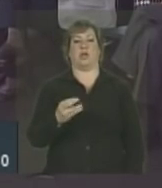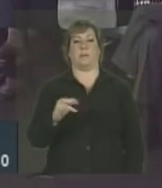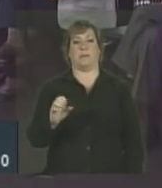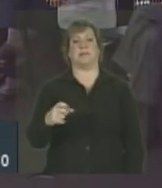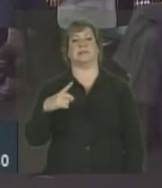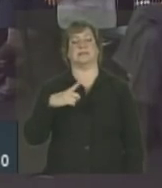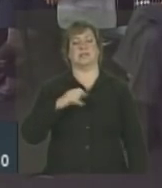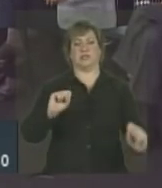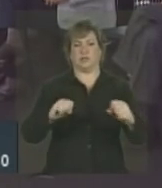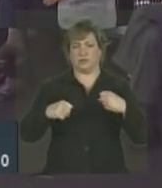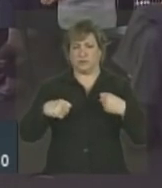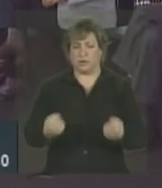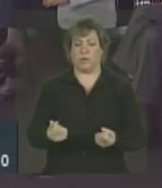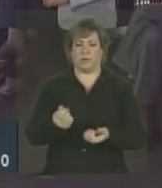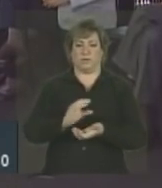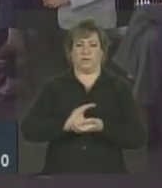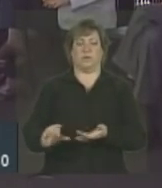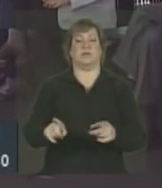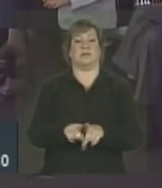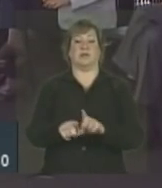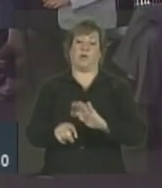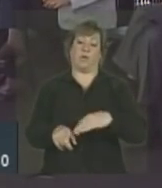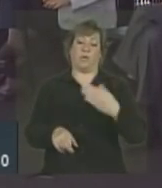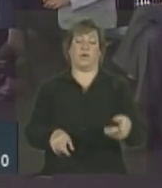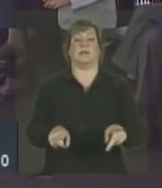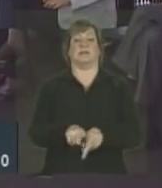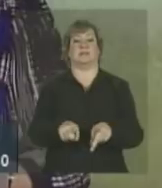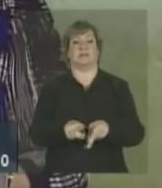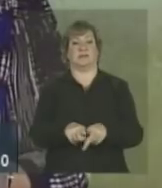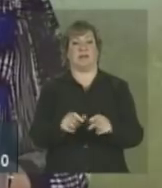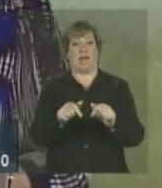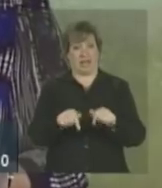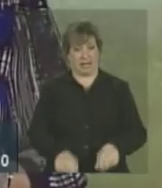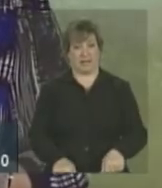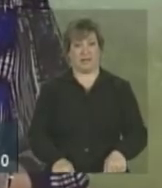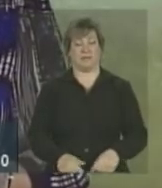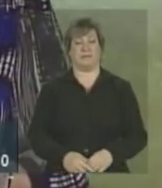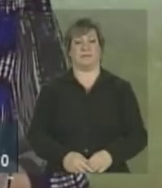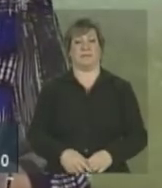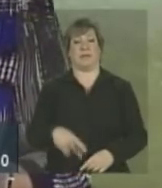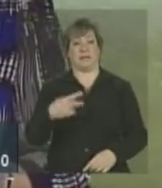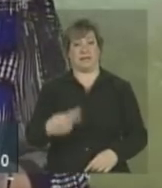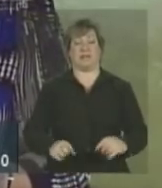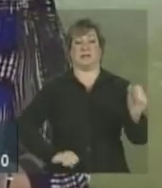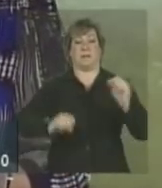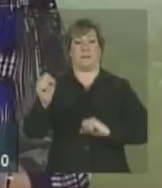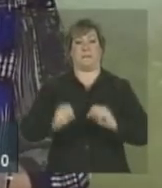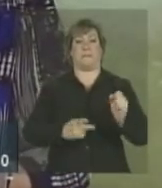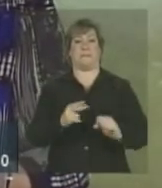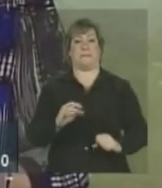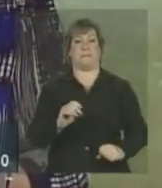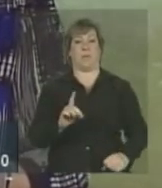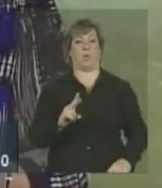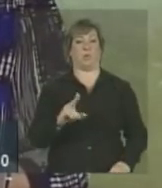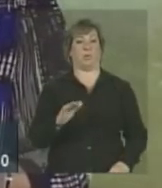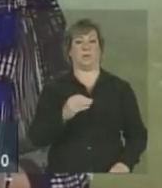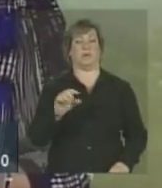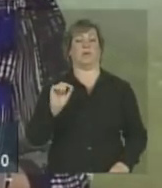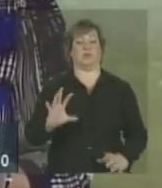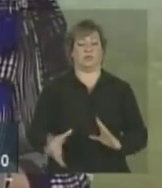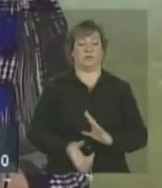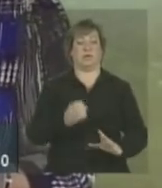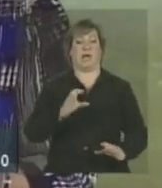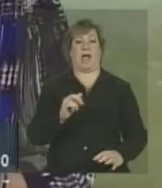todo um esforço de investimento. E, de outro lado, através aqui dessa produção, extração